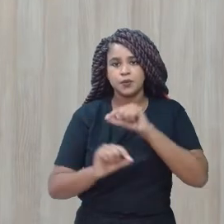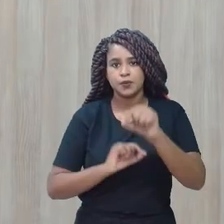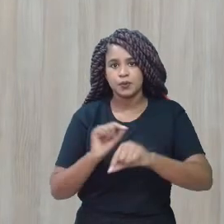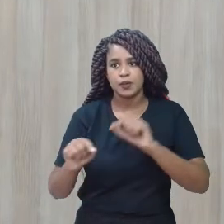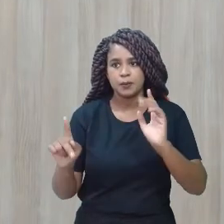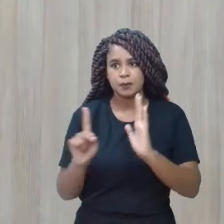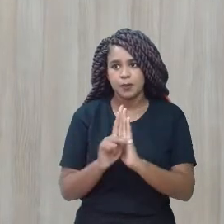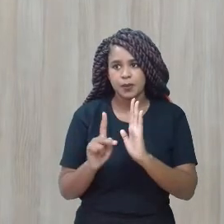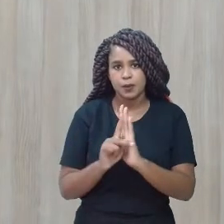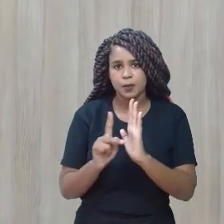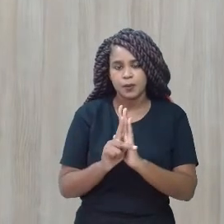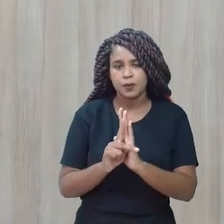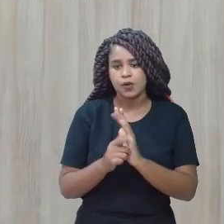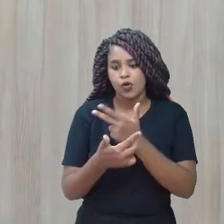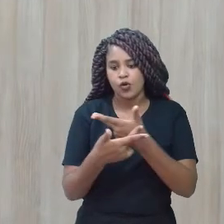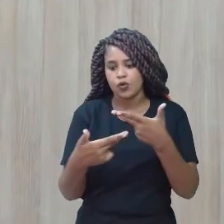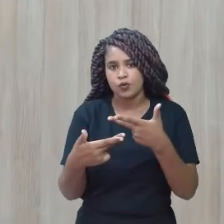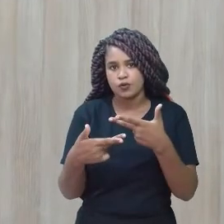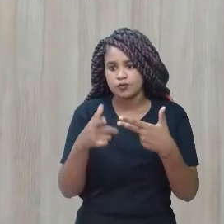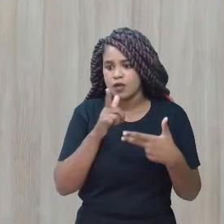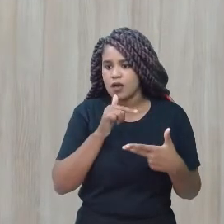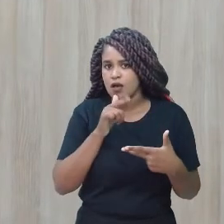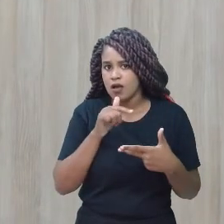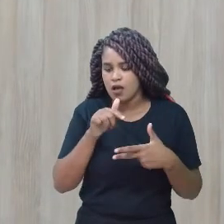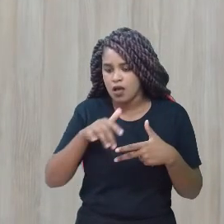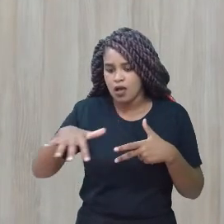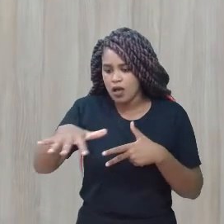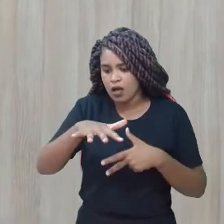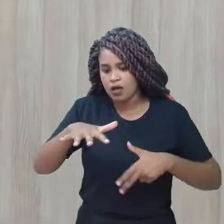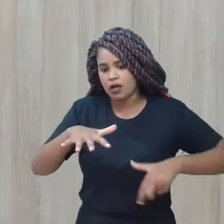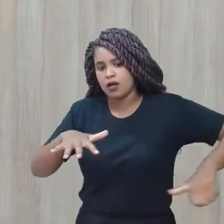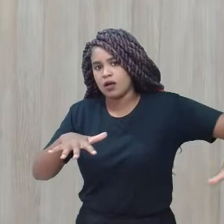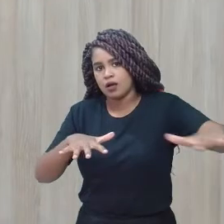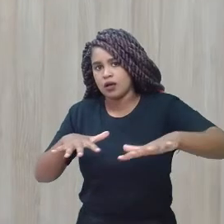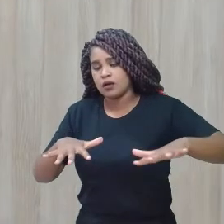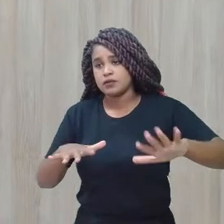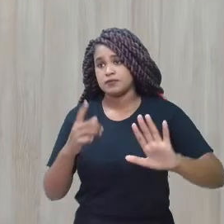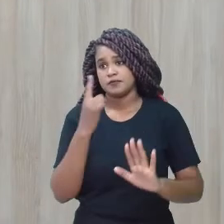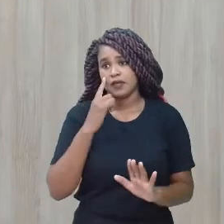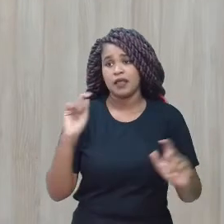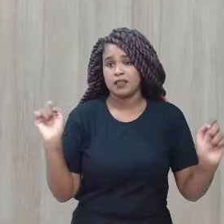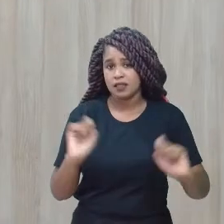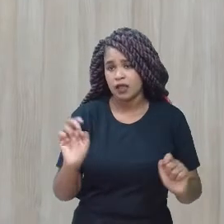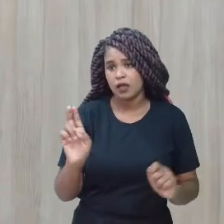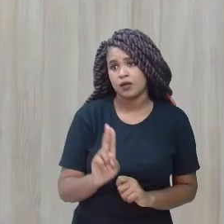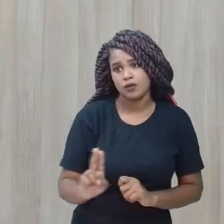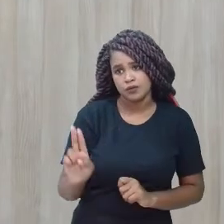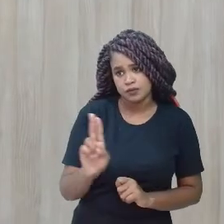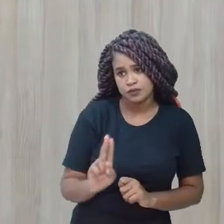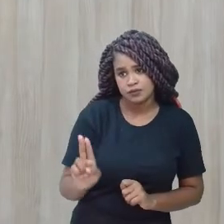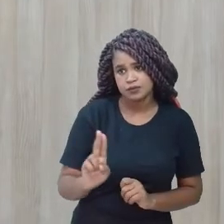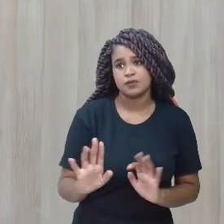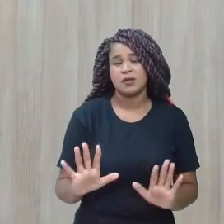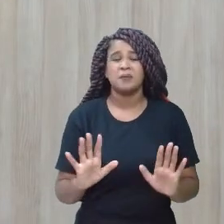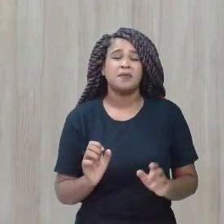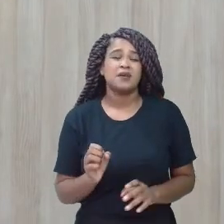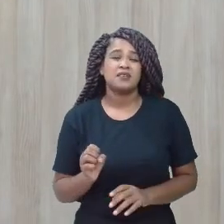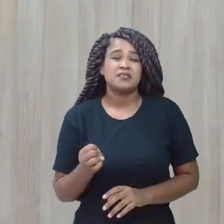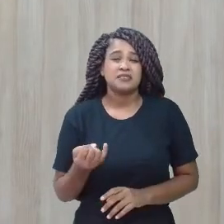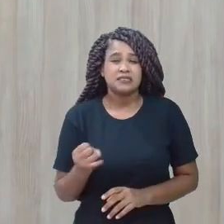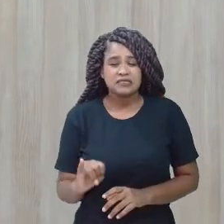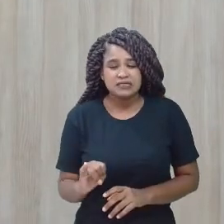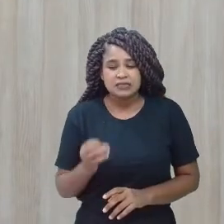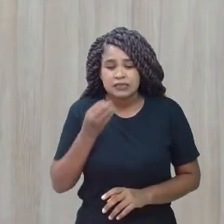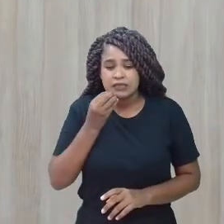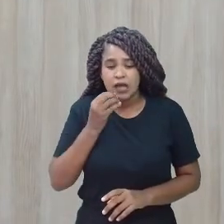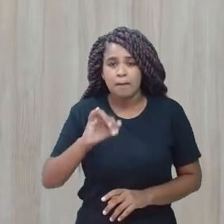lençóis freáticos e tal, a gente pode até utilizar. No entanto, fica um investimento muito caro, né, se a gente for tirar.